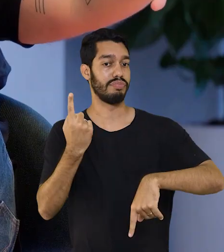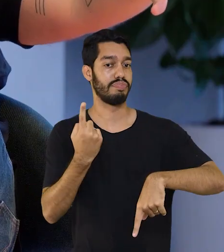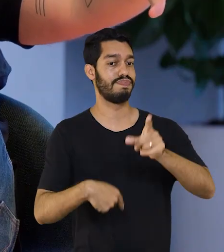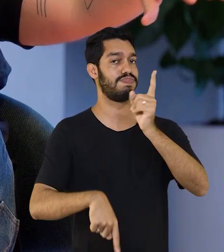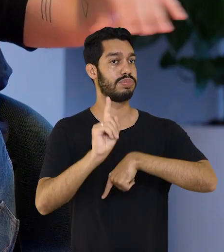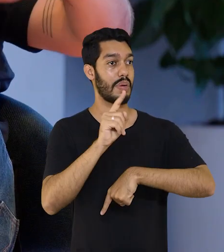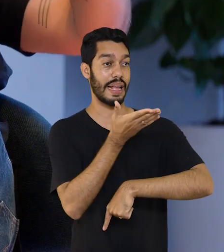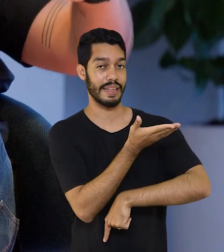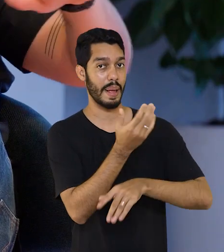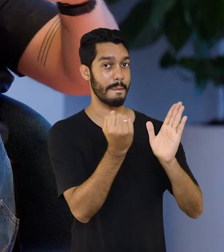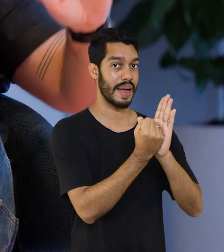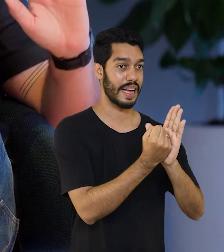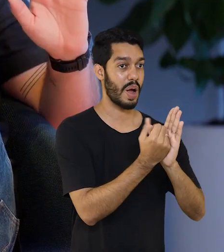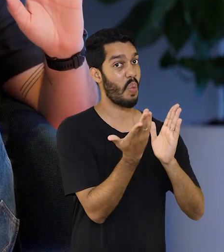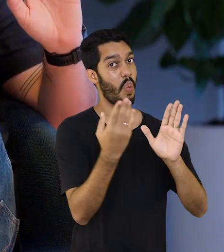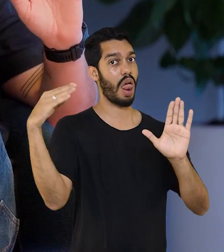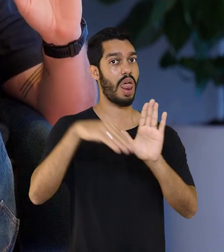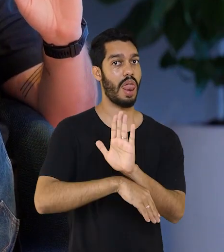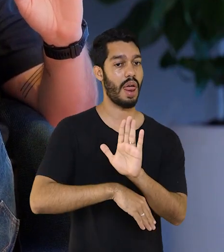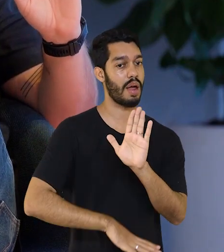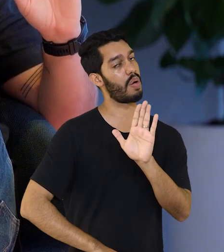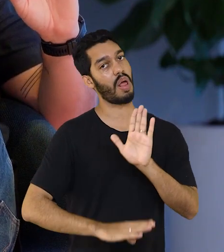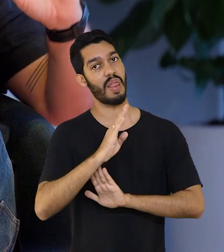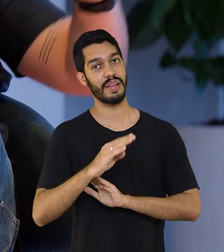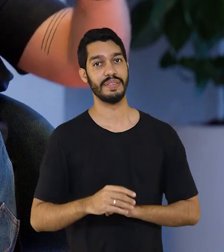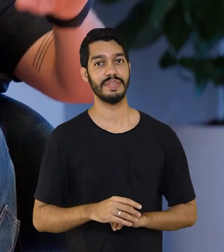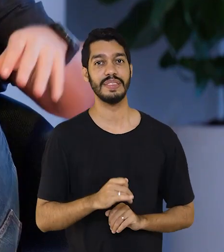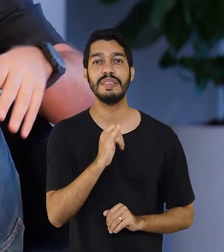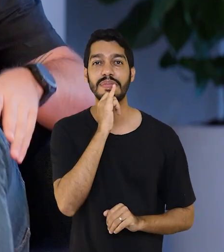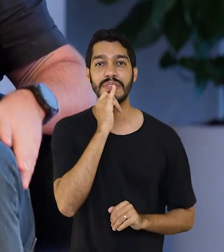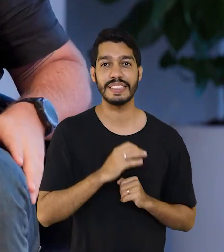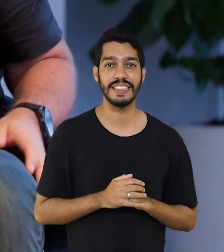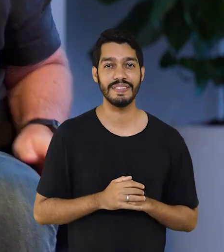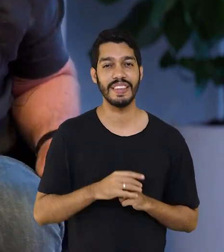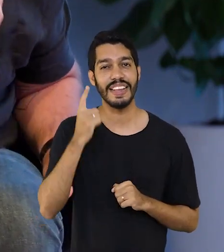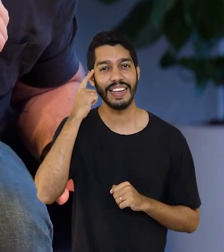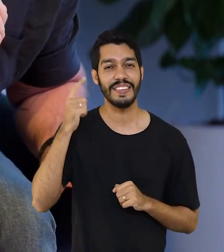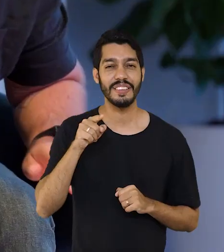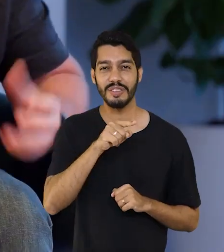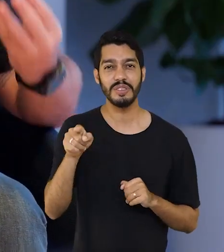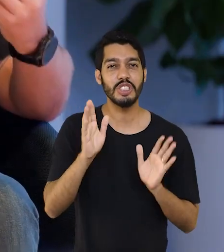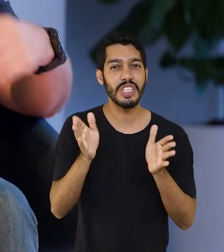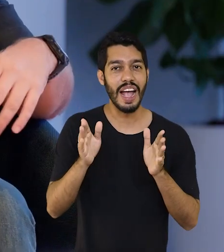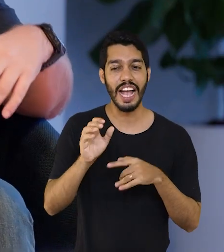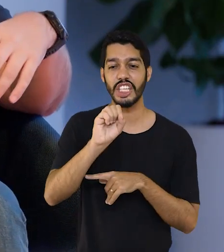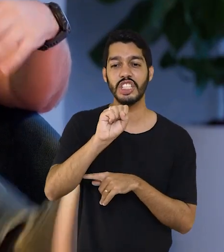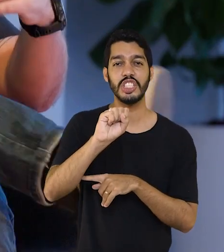pessoas fazem é determinante para o sucesso ou fracasso de uma marca no Brasil. E eu vou citar um exemplo que com certeza vocês